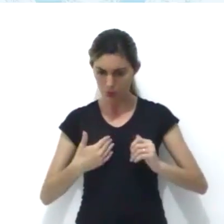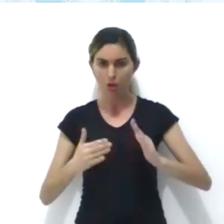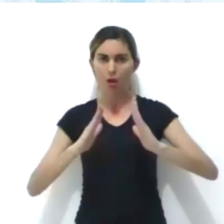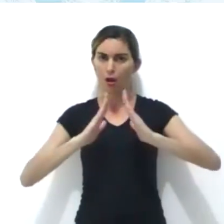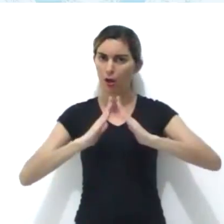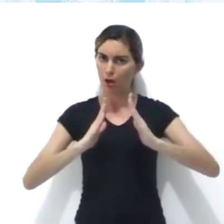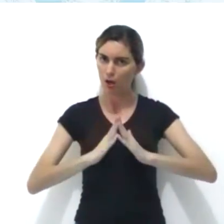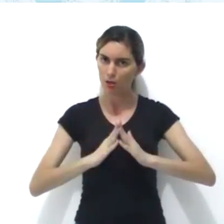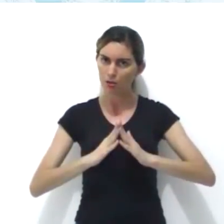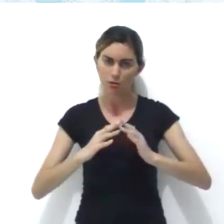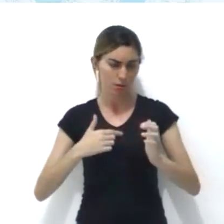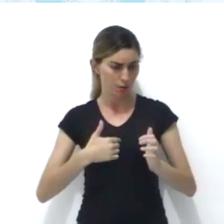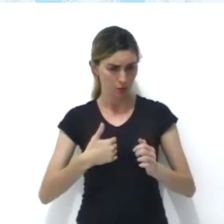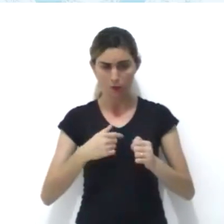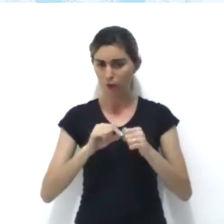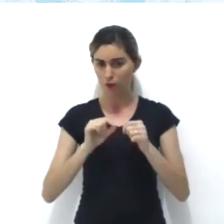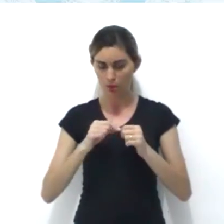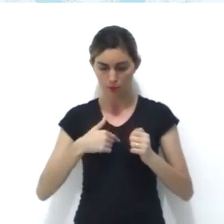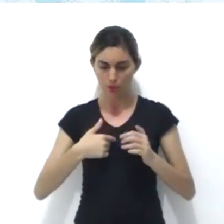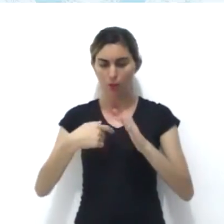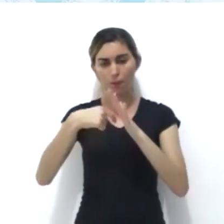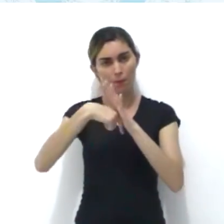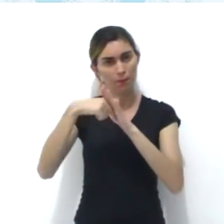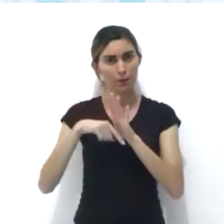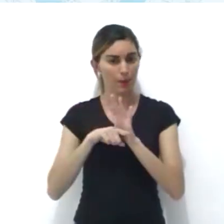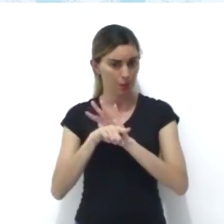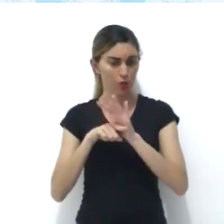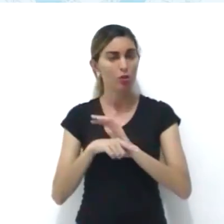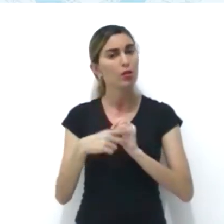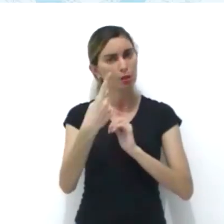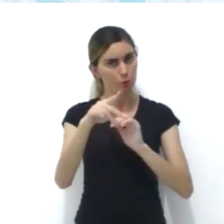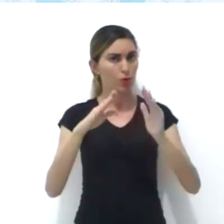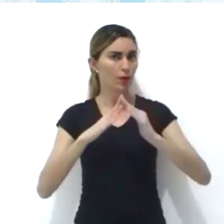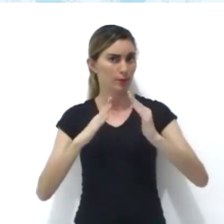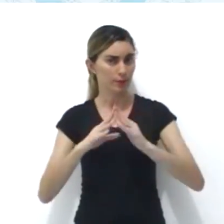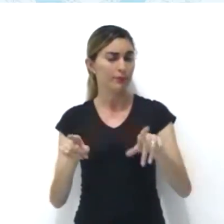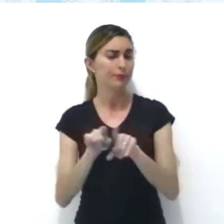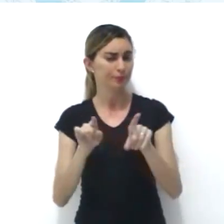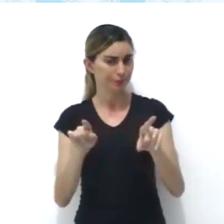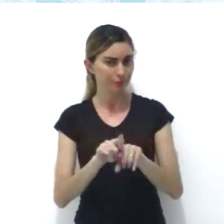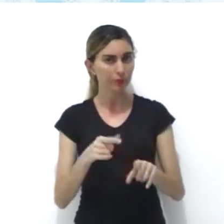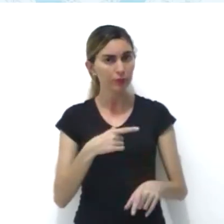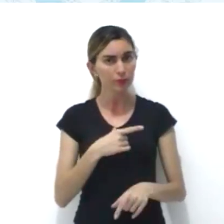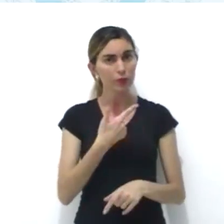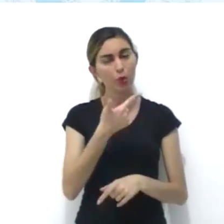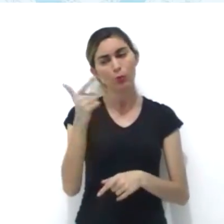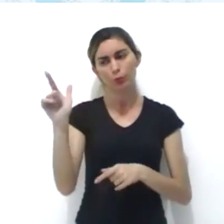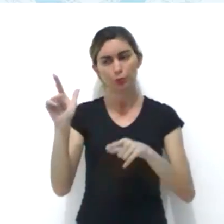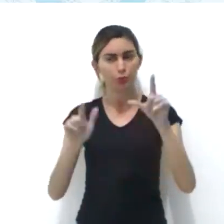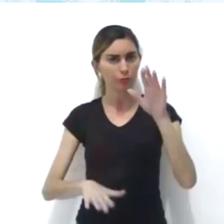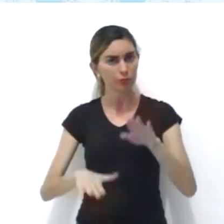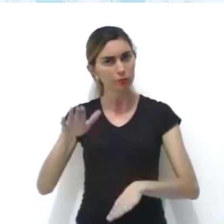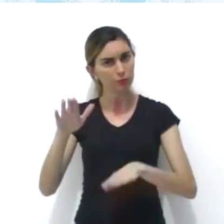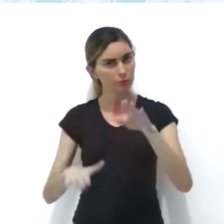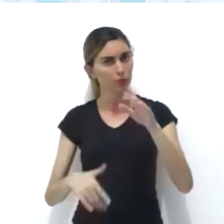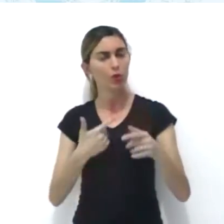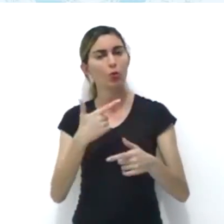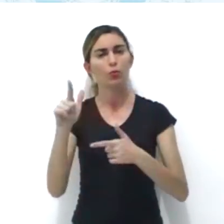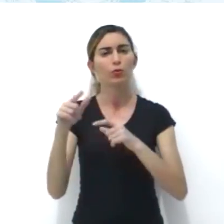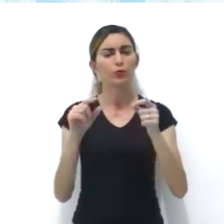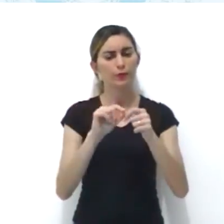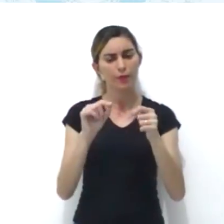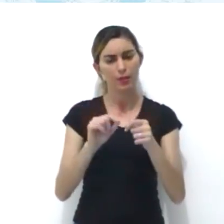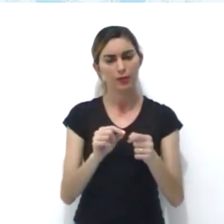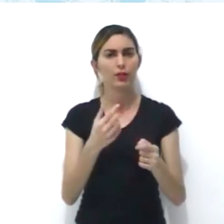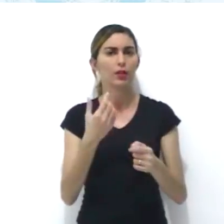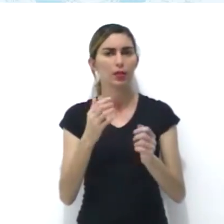ser na minha casa, eu faço a minha pesquisa, mas você pode fazer na sua casa também. E aí a gente tem outras